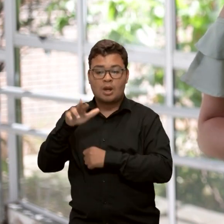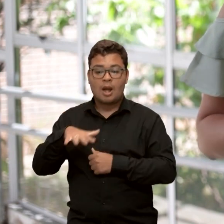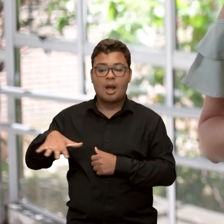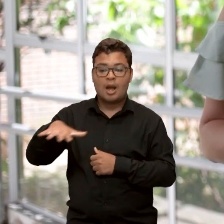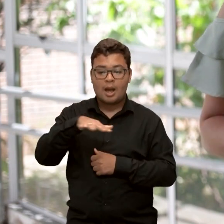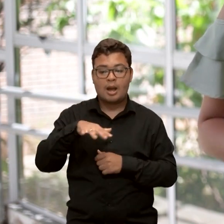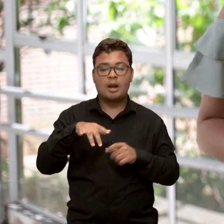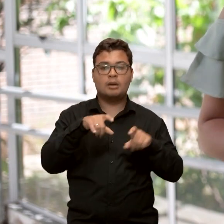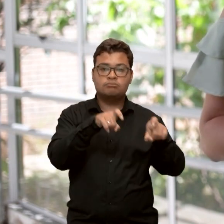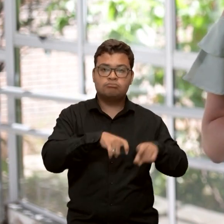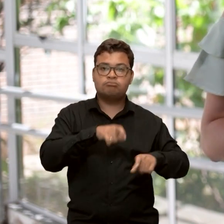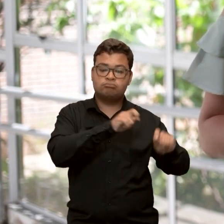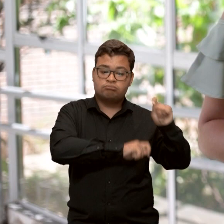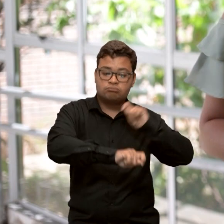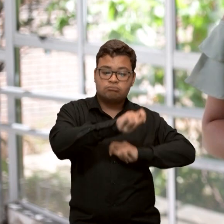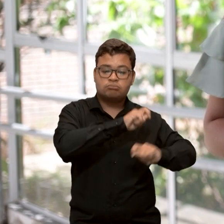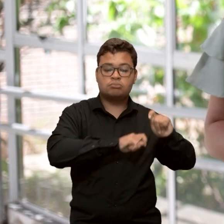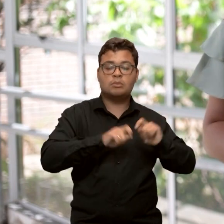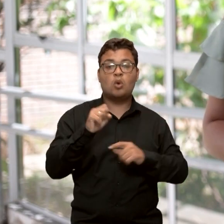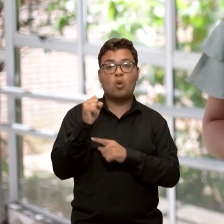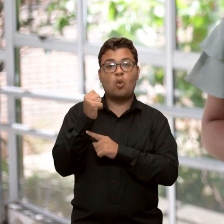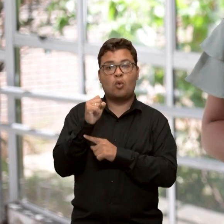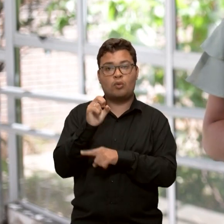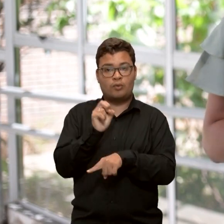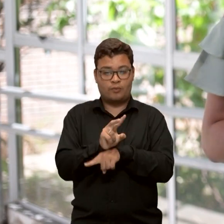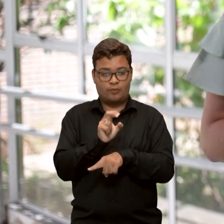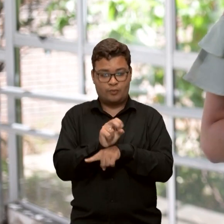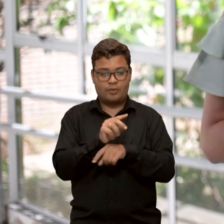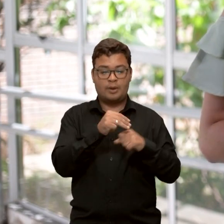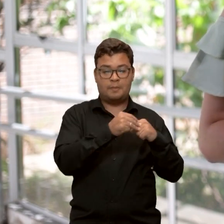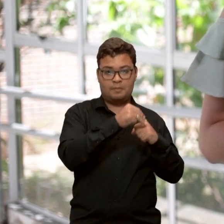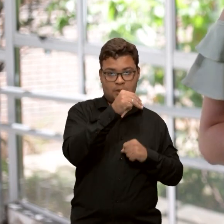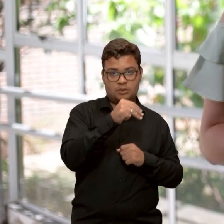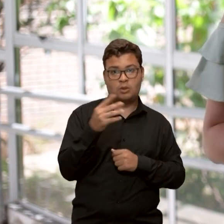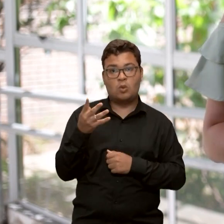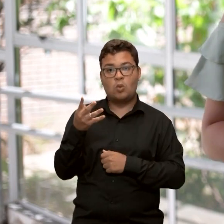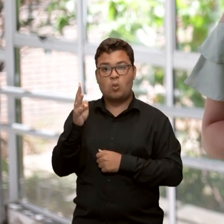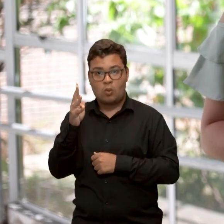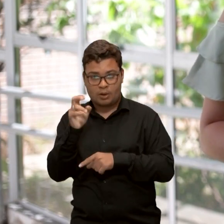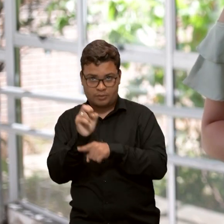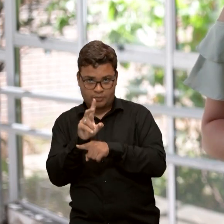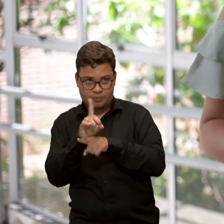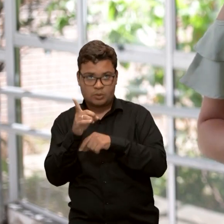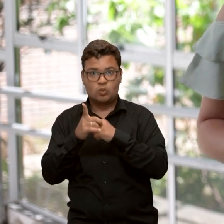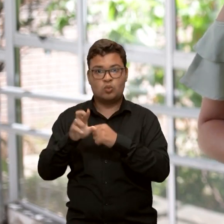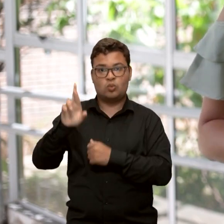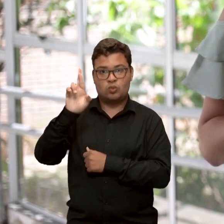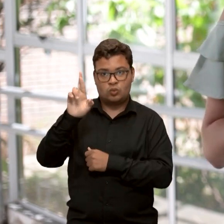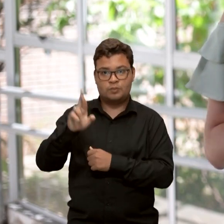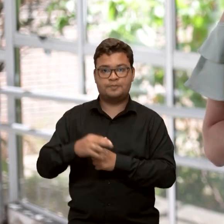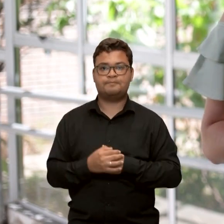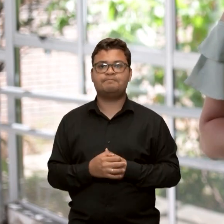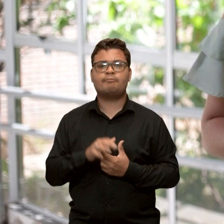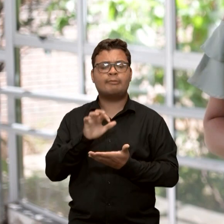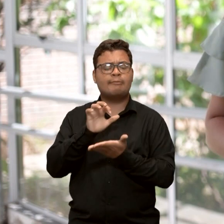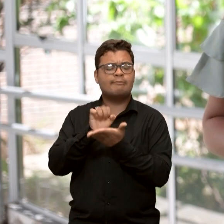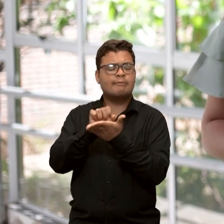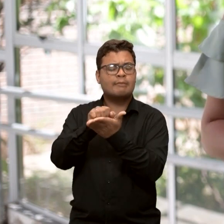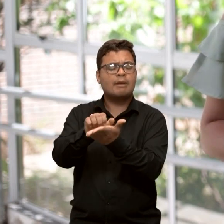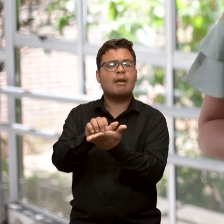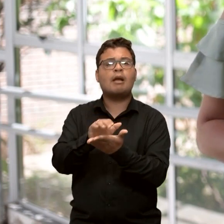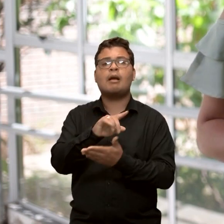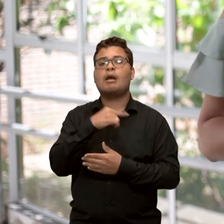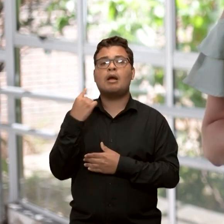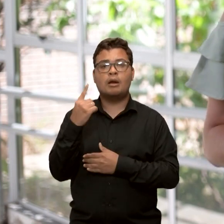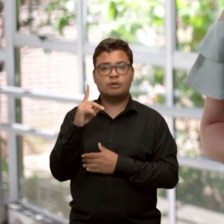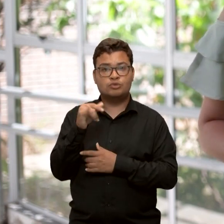lados. E aí, vamos conferir o que está rolando na UFG? Está aberto o processo seletivo para preenchimento de vagas